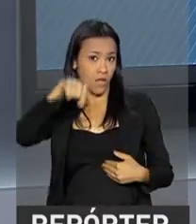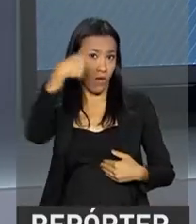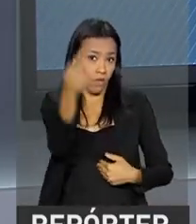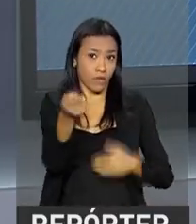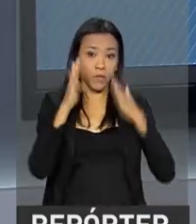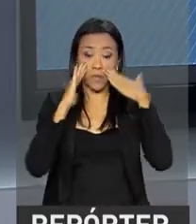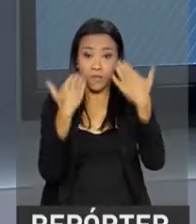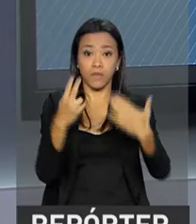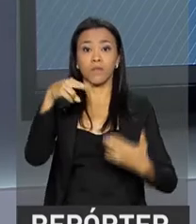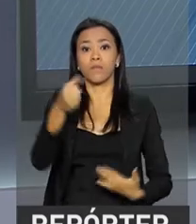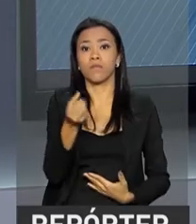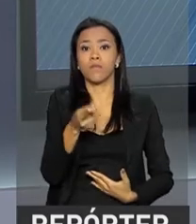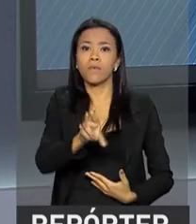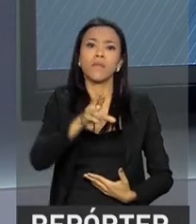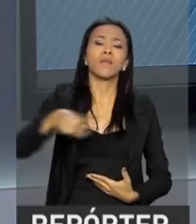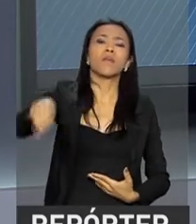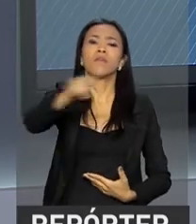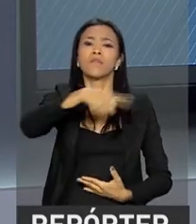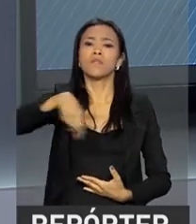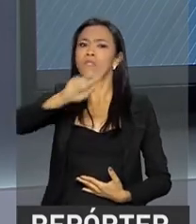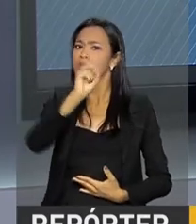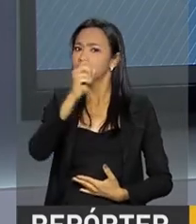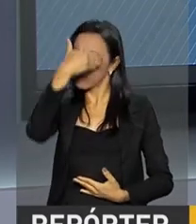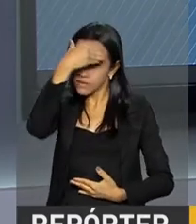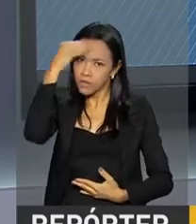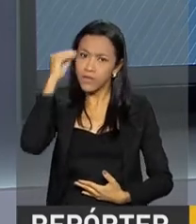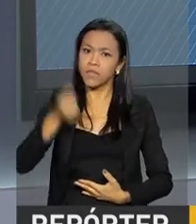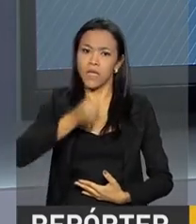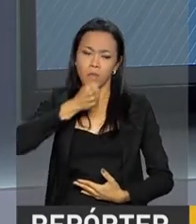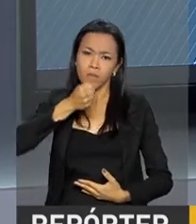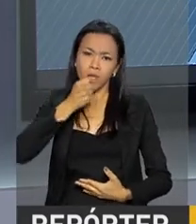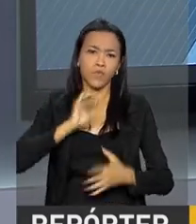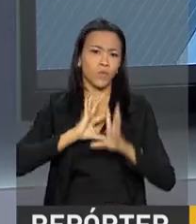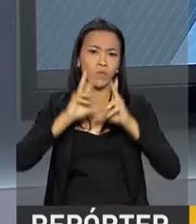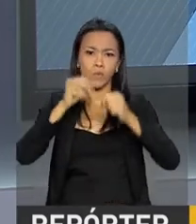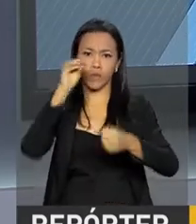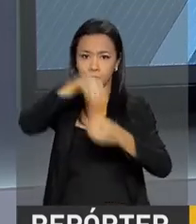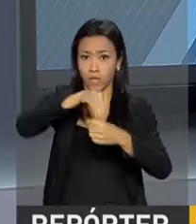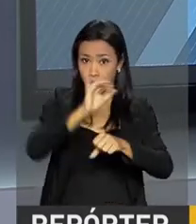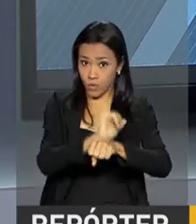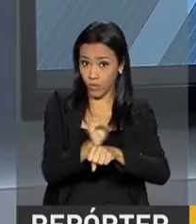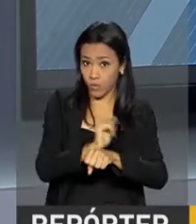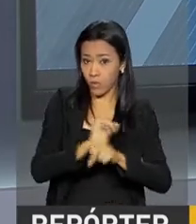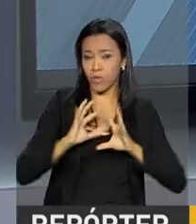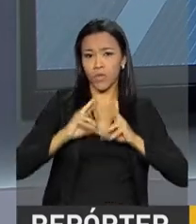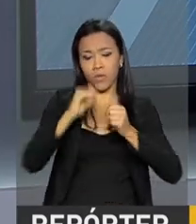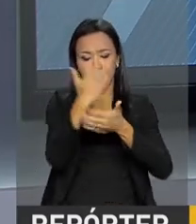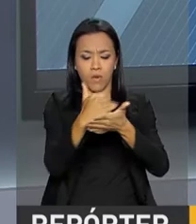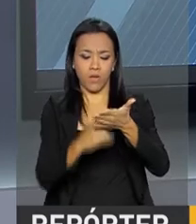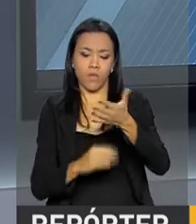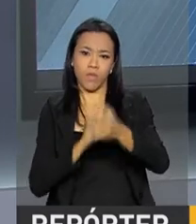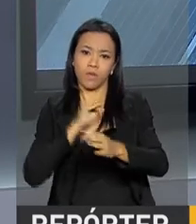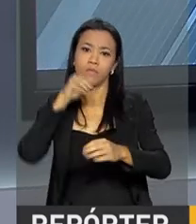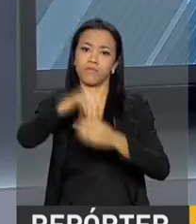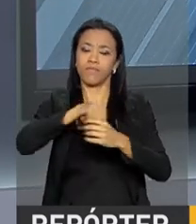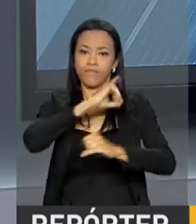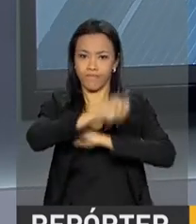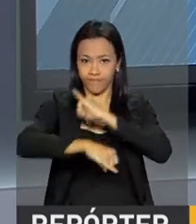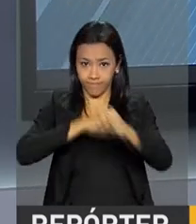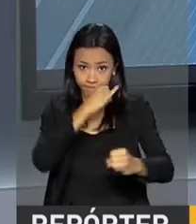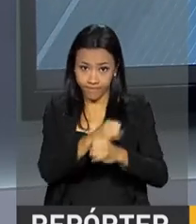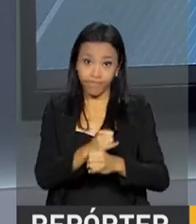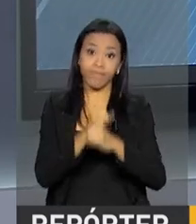próxima edição do repórter nbr não esqueça que as nossas reportagens estão no youtube e toda a nossa programação também está na